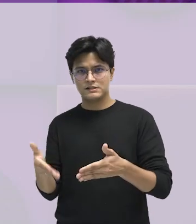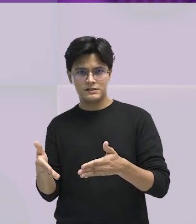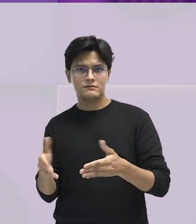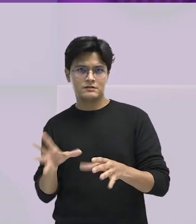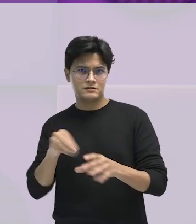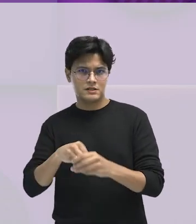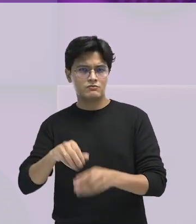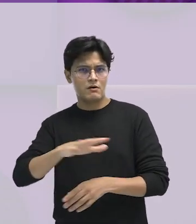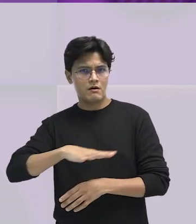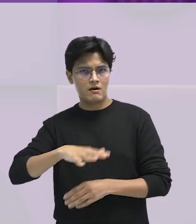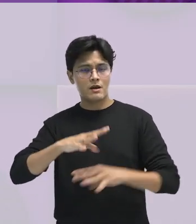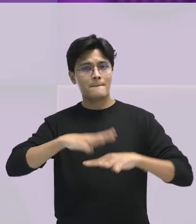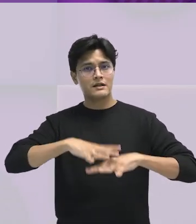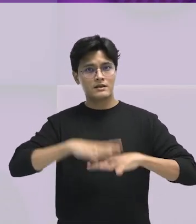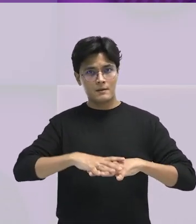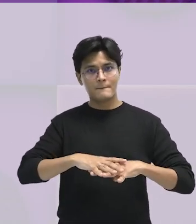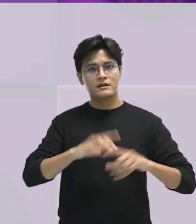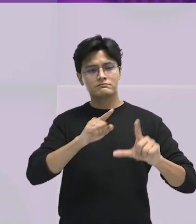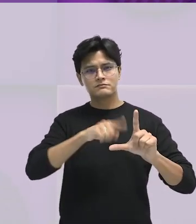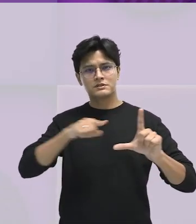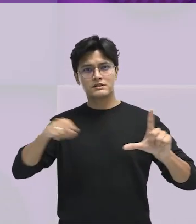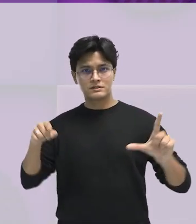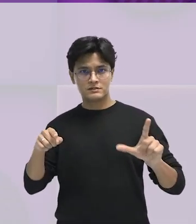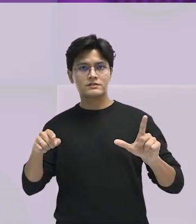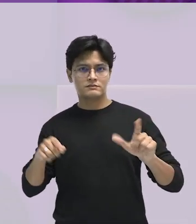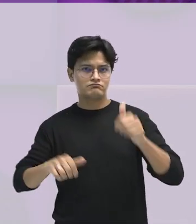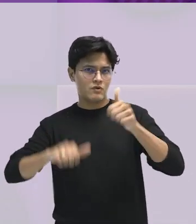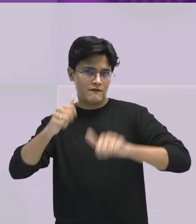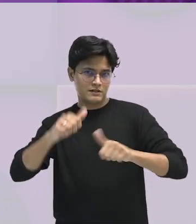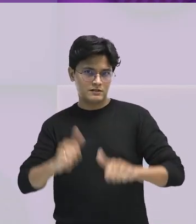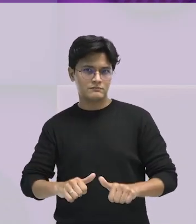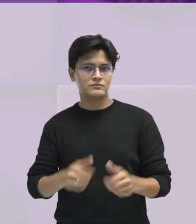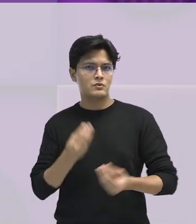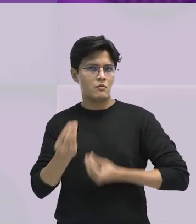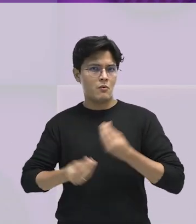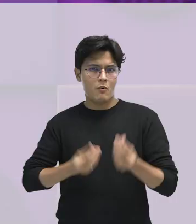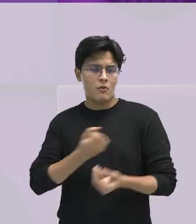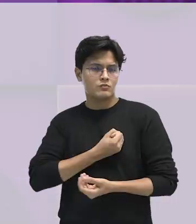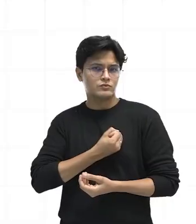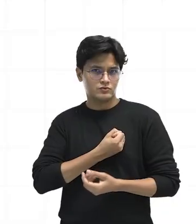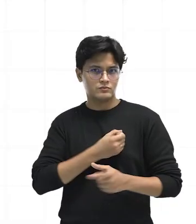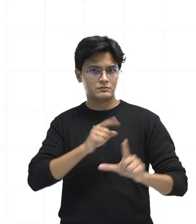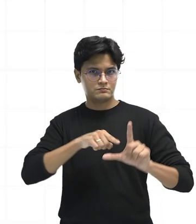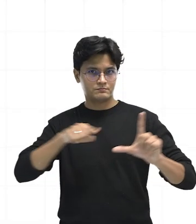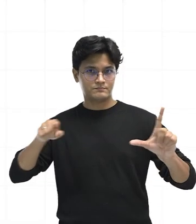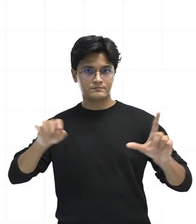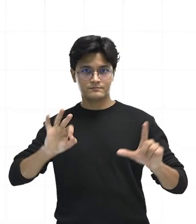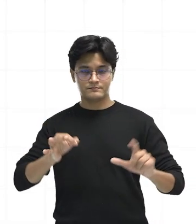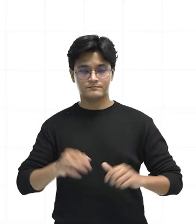analisa esses comportamentos numéricos, tá bom? Então vamos lá para a nossa primeira cartela.